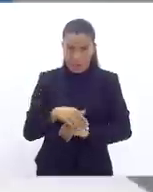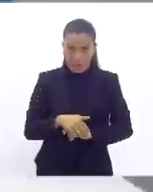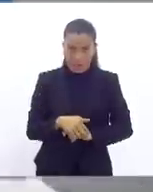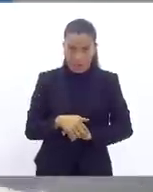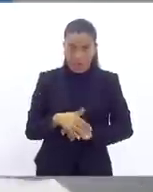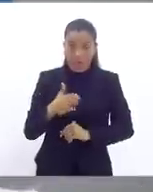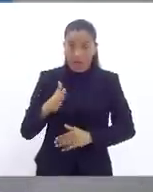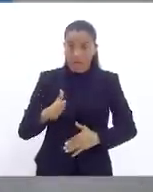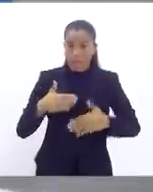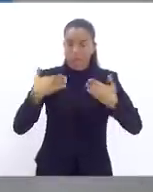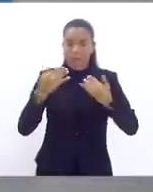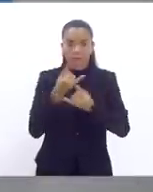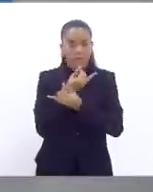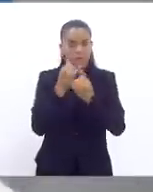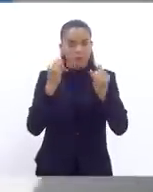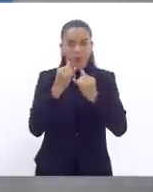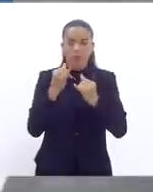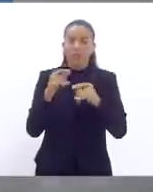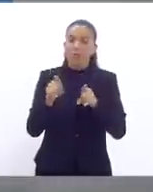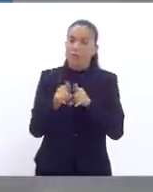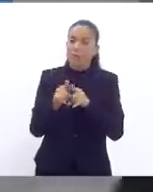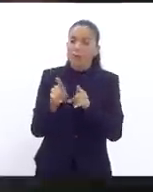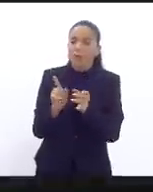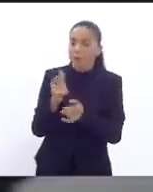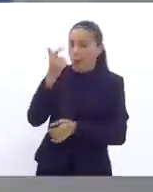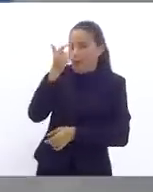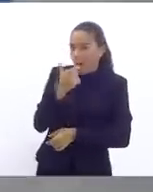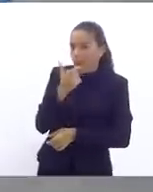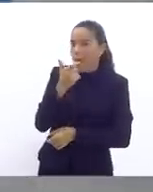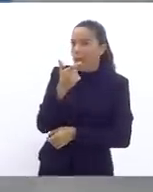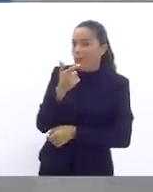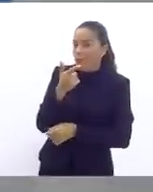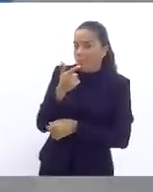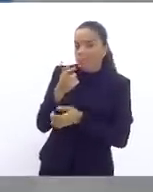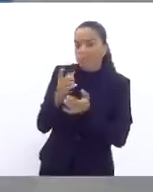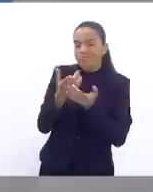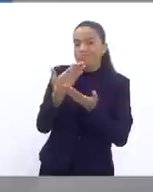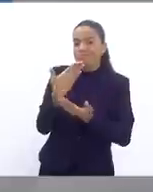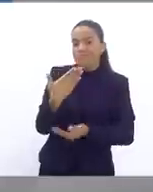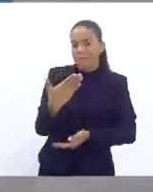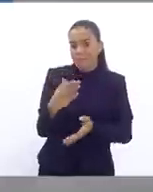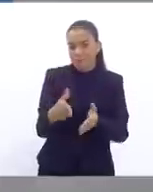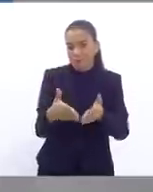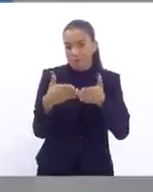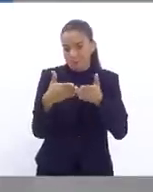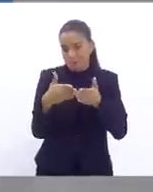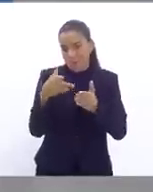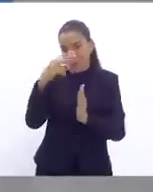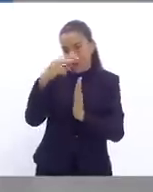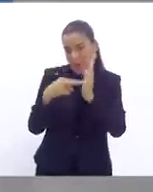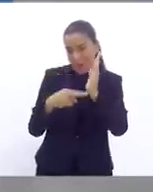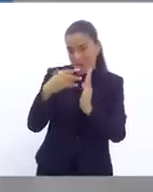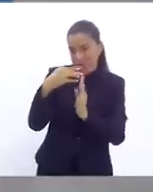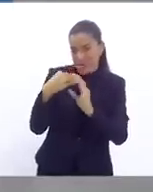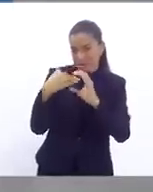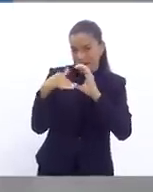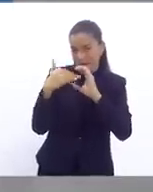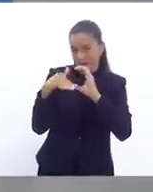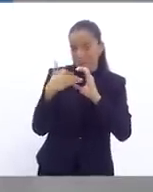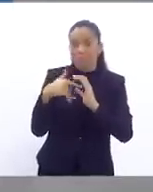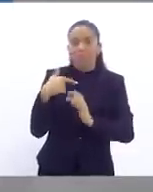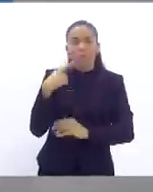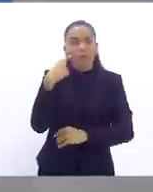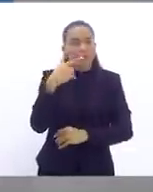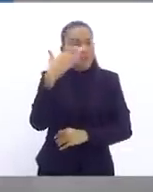para minha surpresa e aí eu queria me permitir a ler aqui esse meio né só para a gente entender a